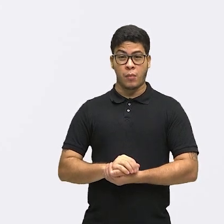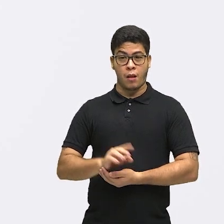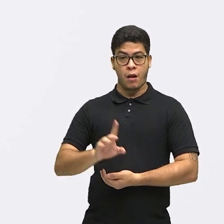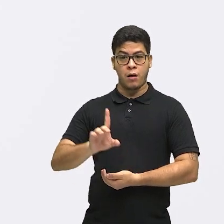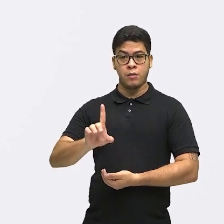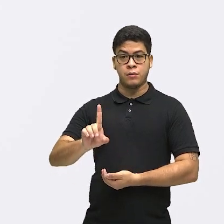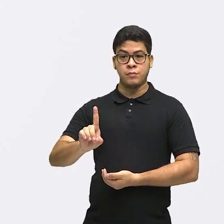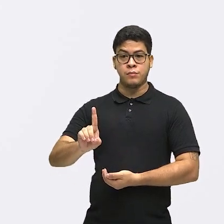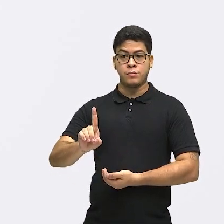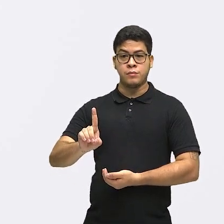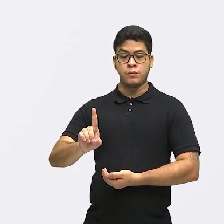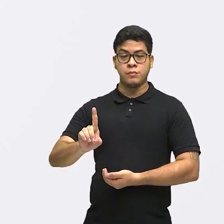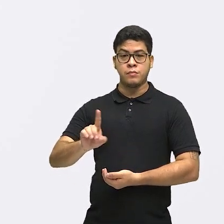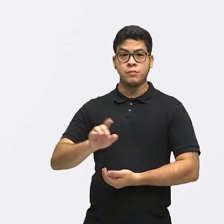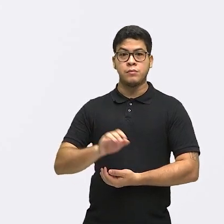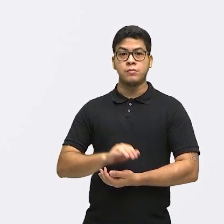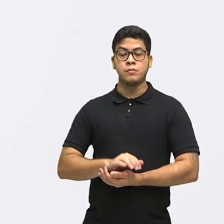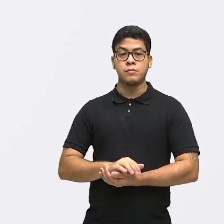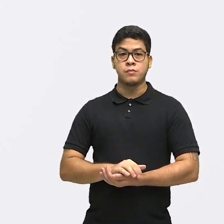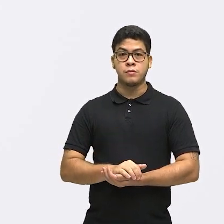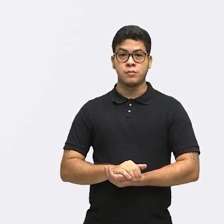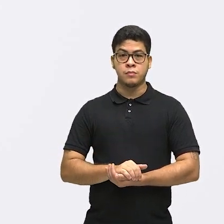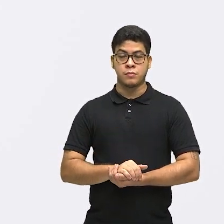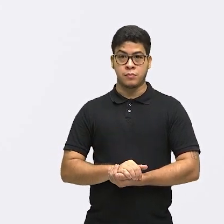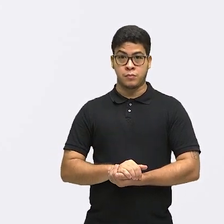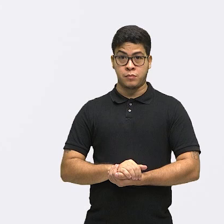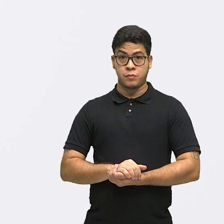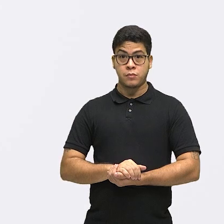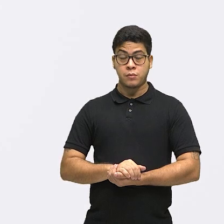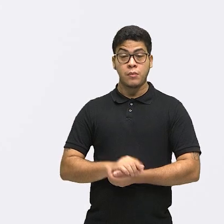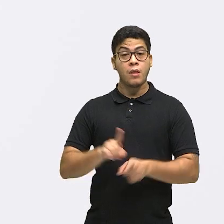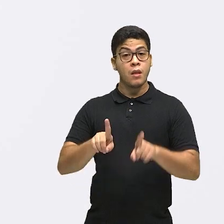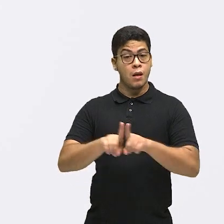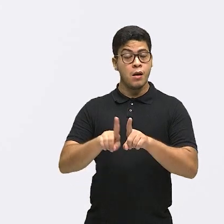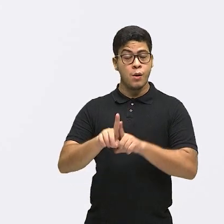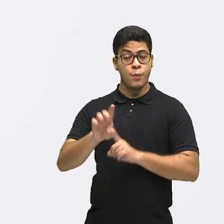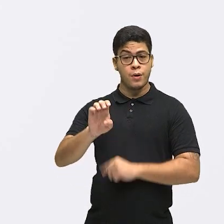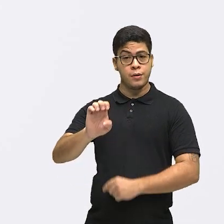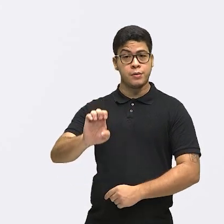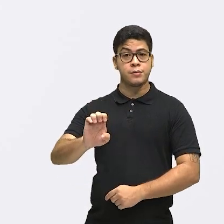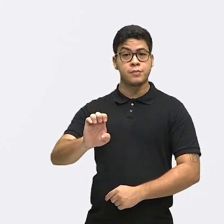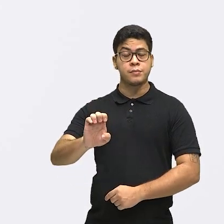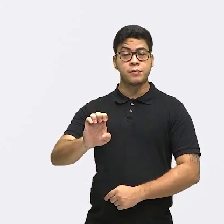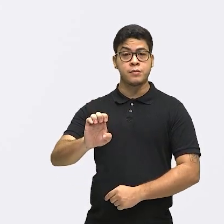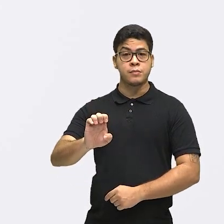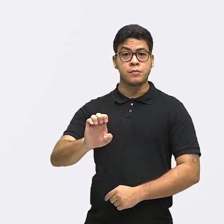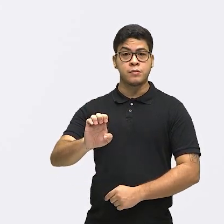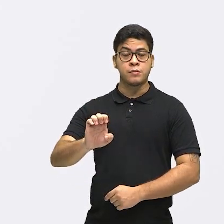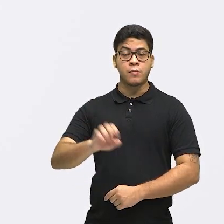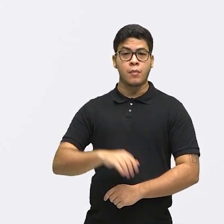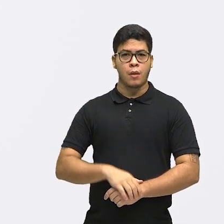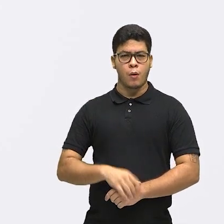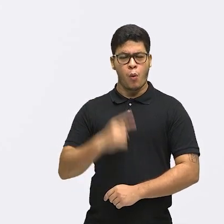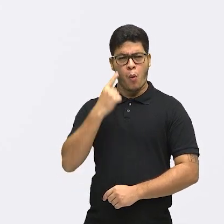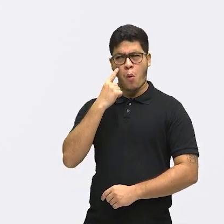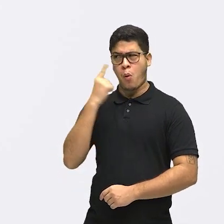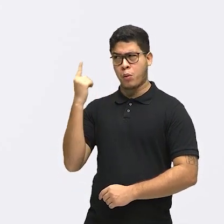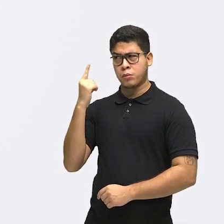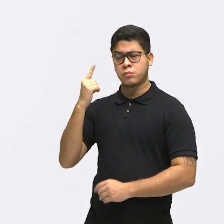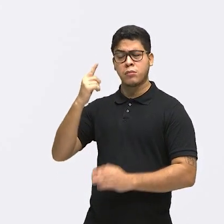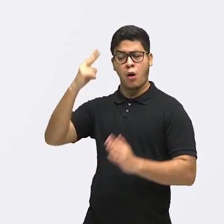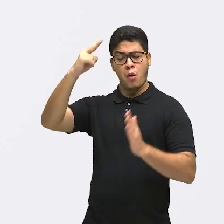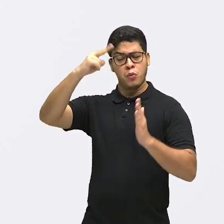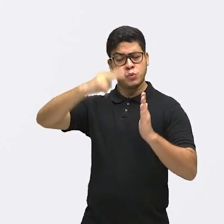solo. Alternativa D, aumento dos riscos de erosão. E alternativa E, redução do aquecimento